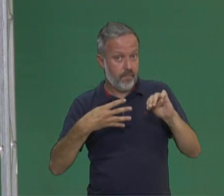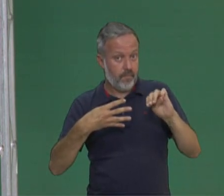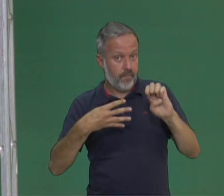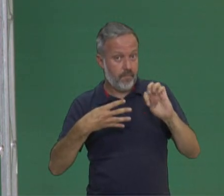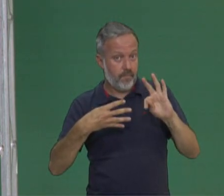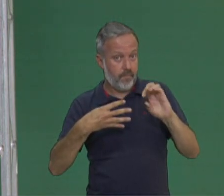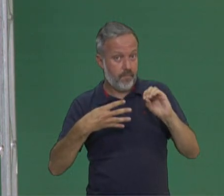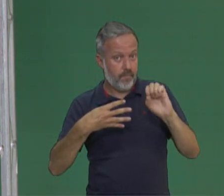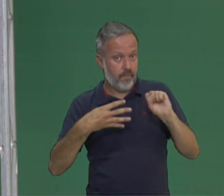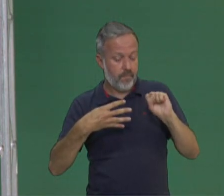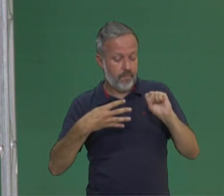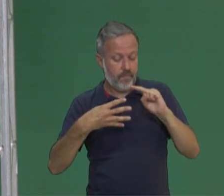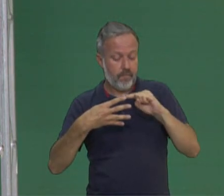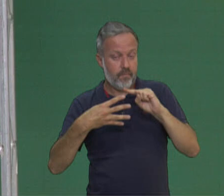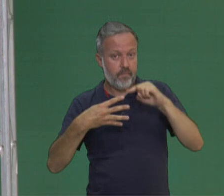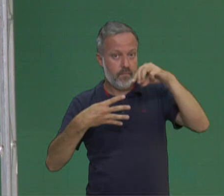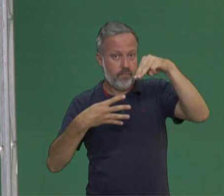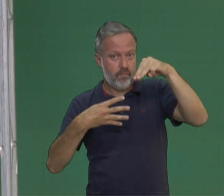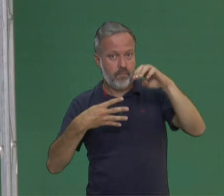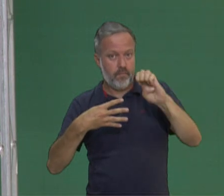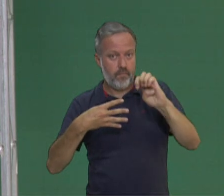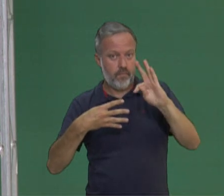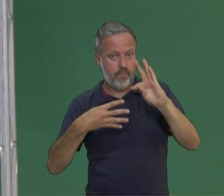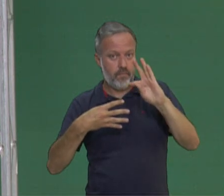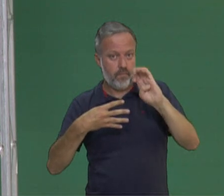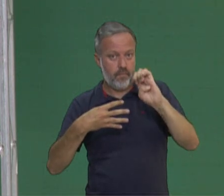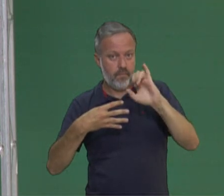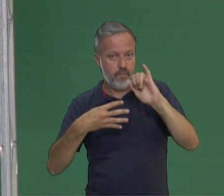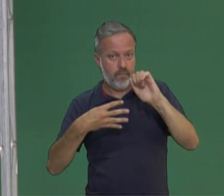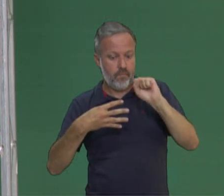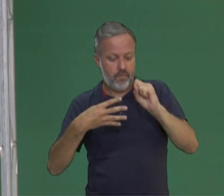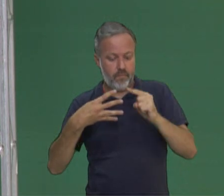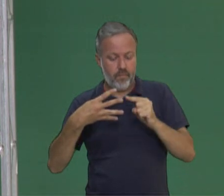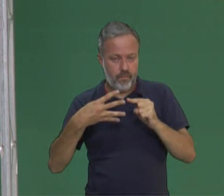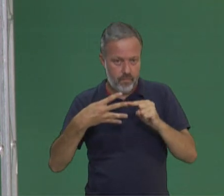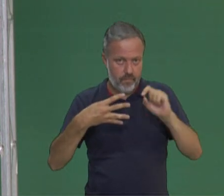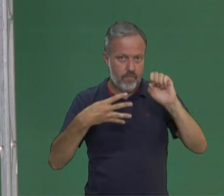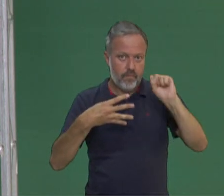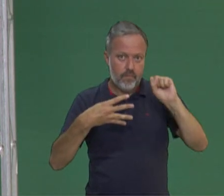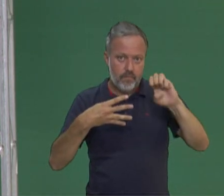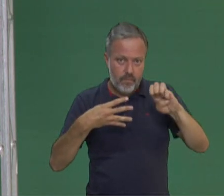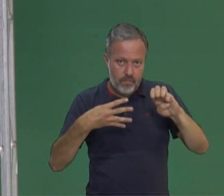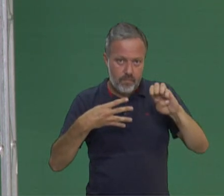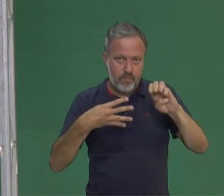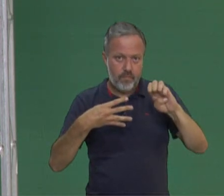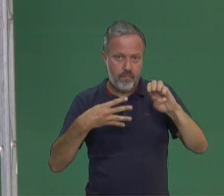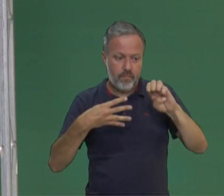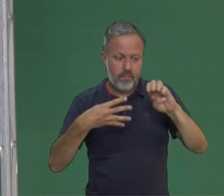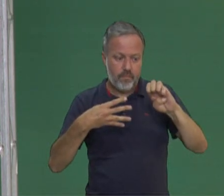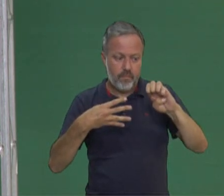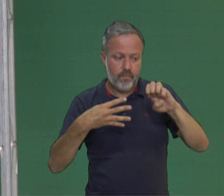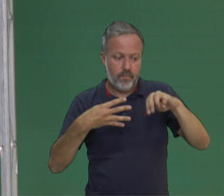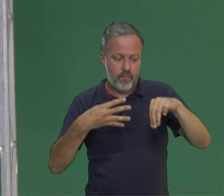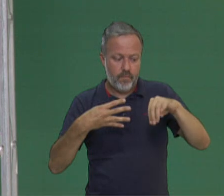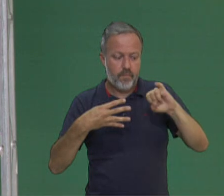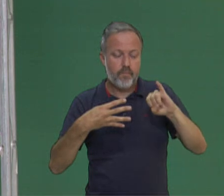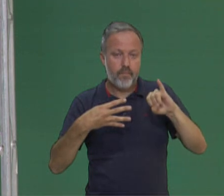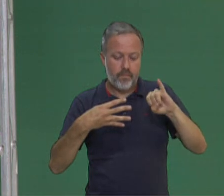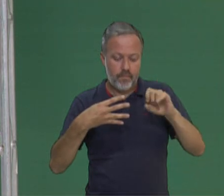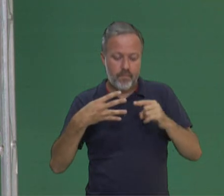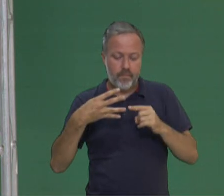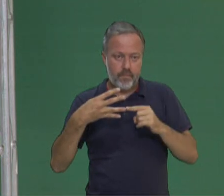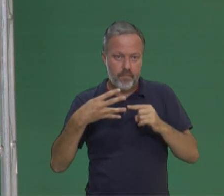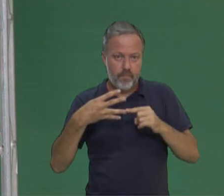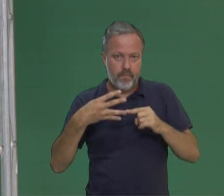categorias. Metais, semimetais, não metais ou ametais e gases